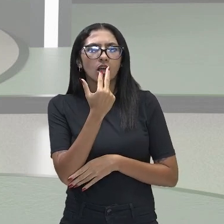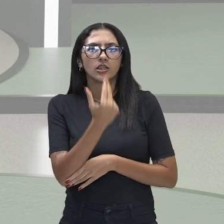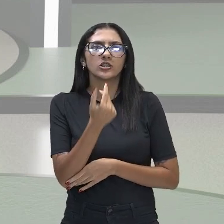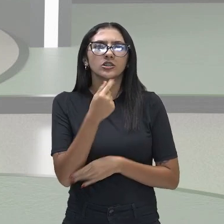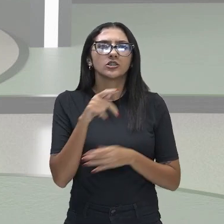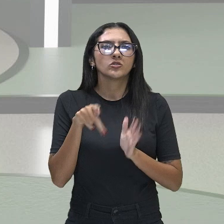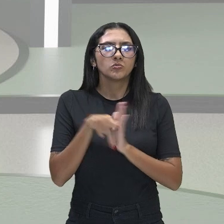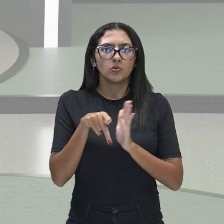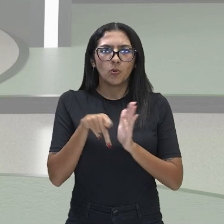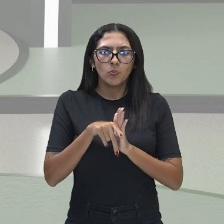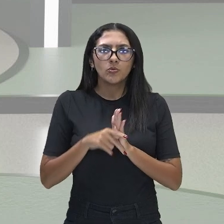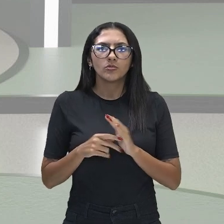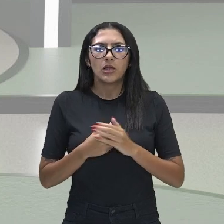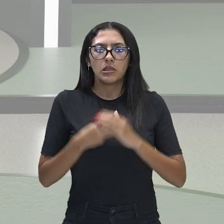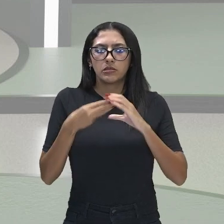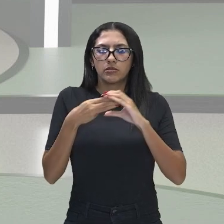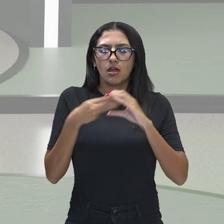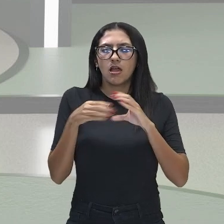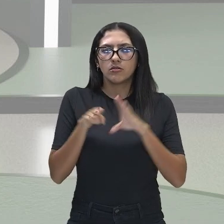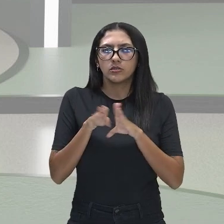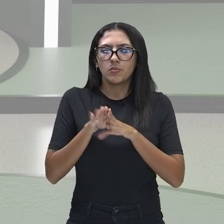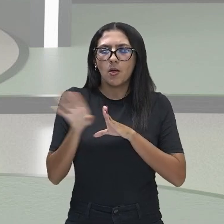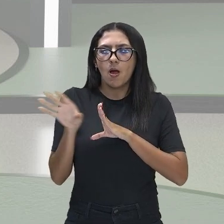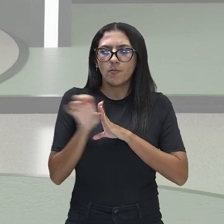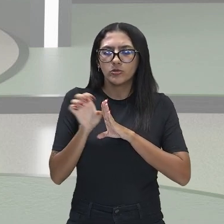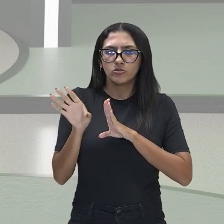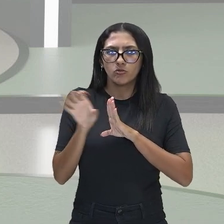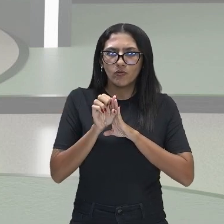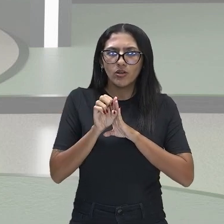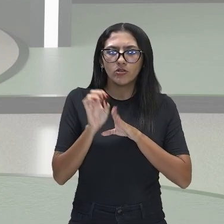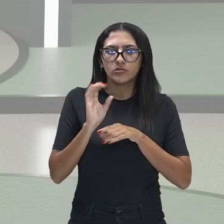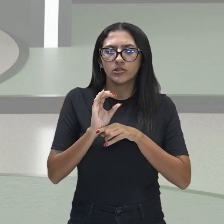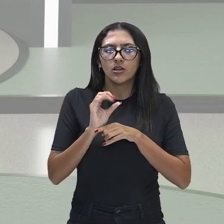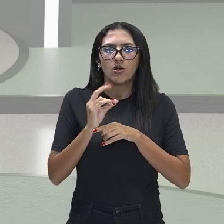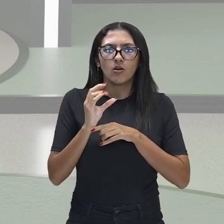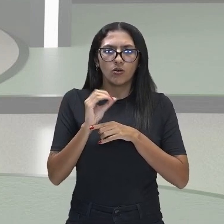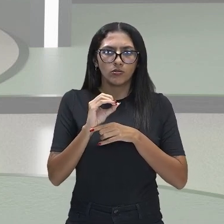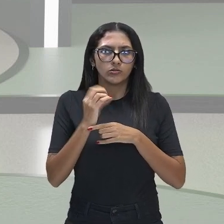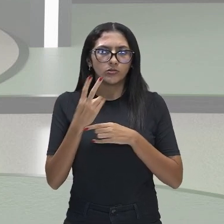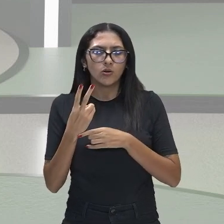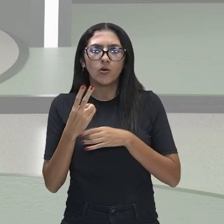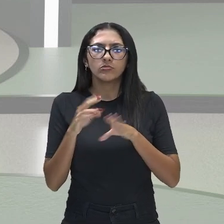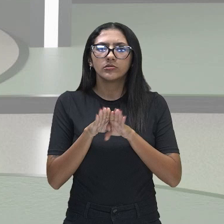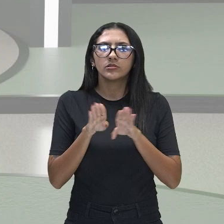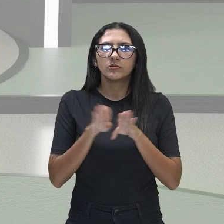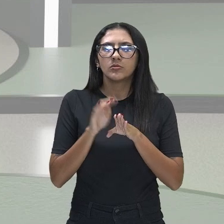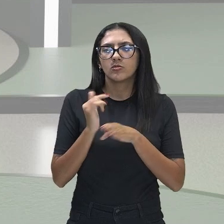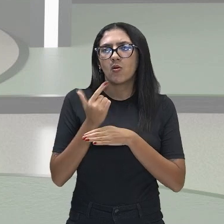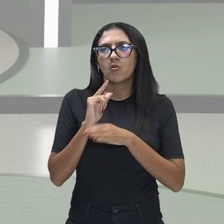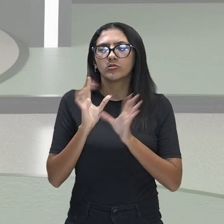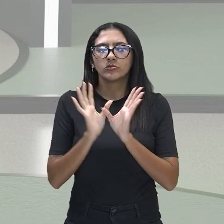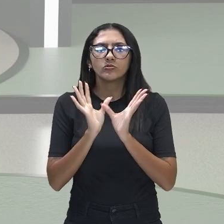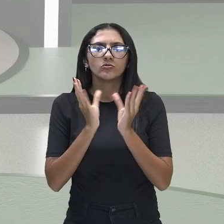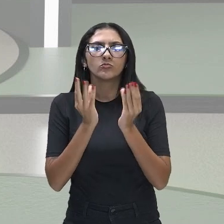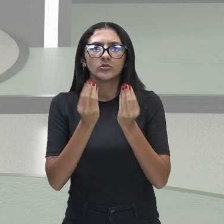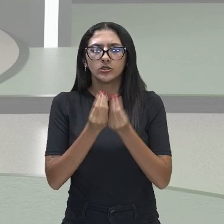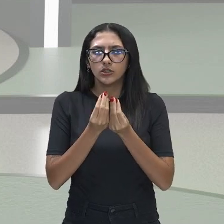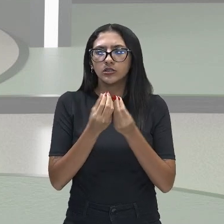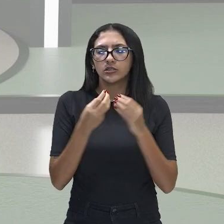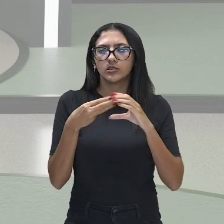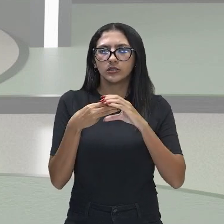células e recolher o gás carbônico e também os restos do processo